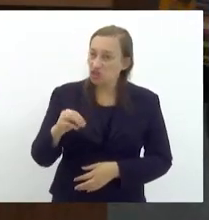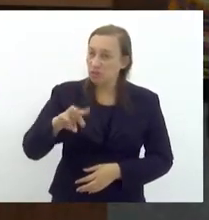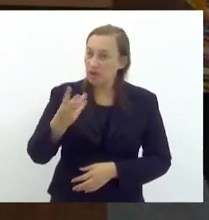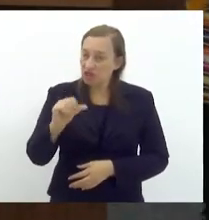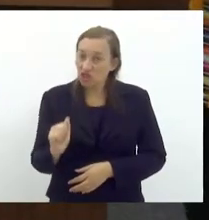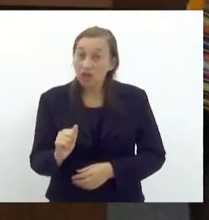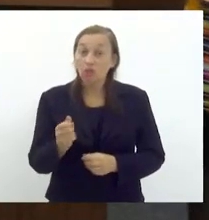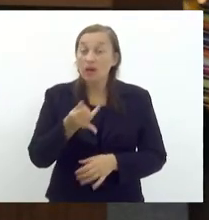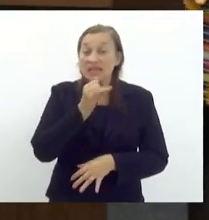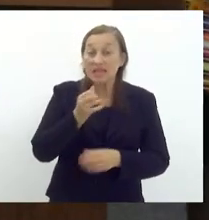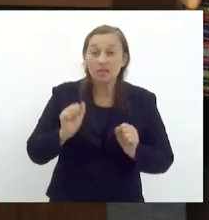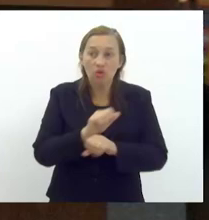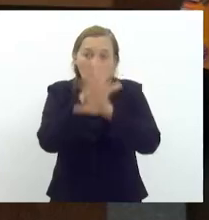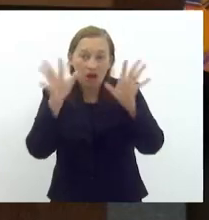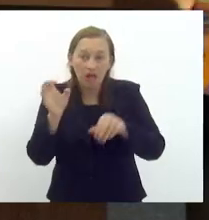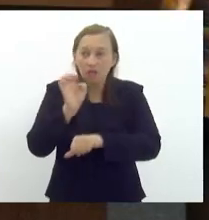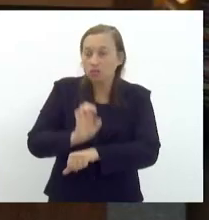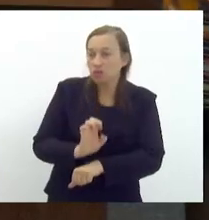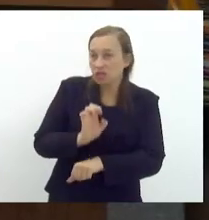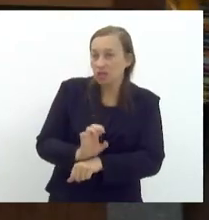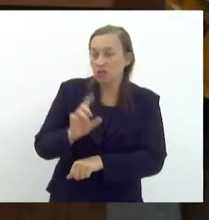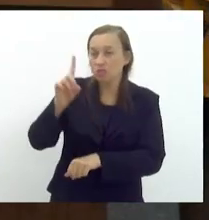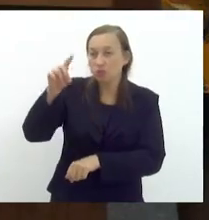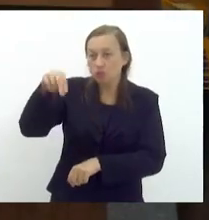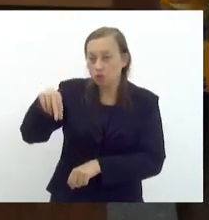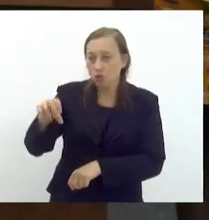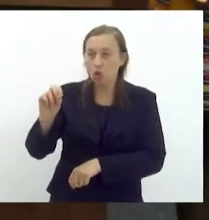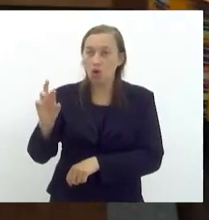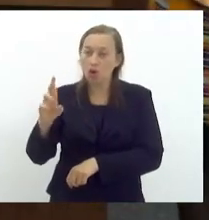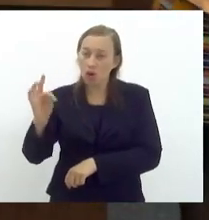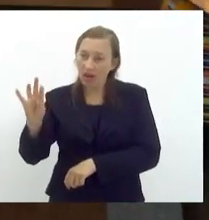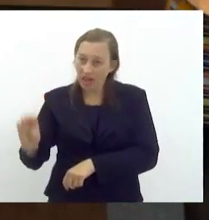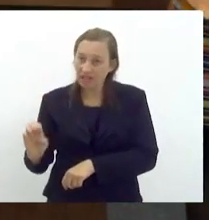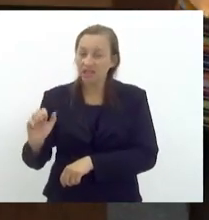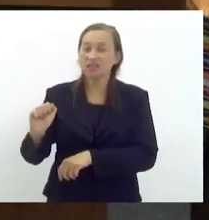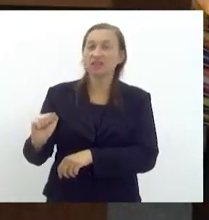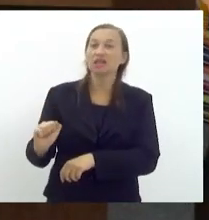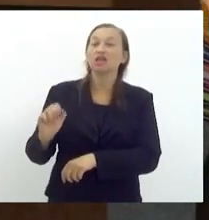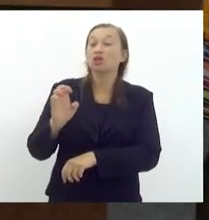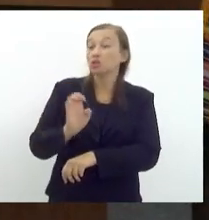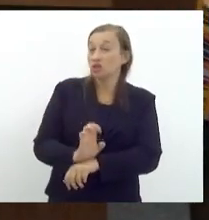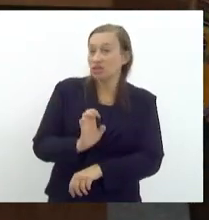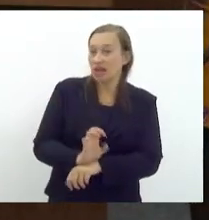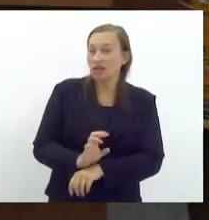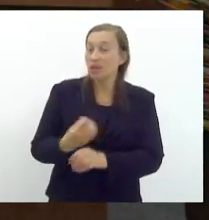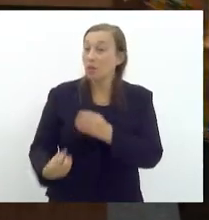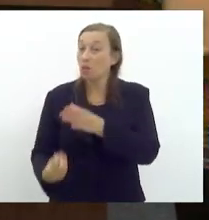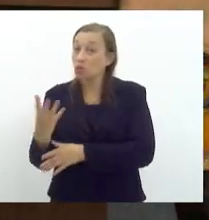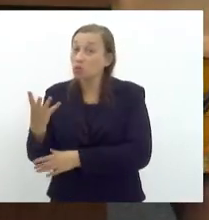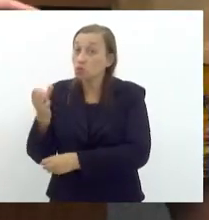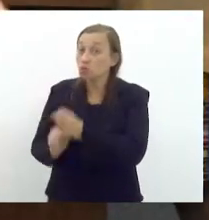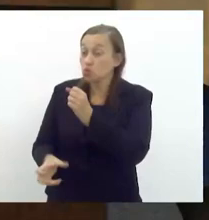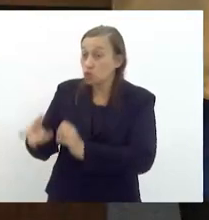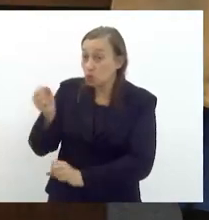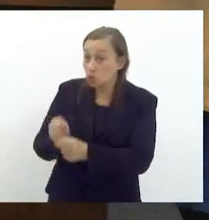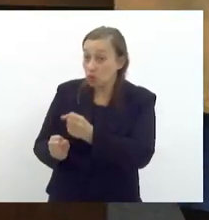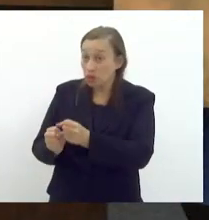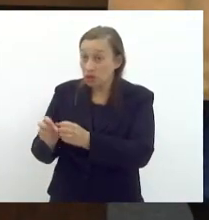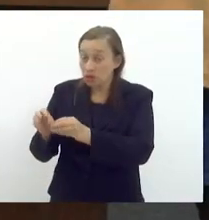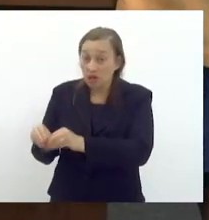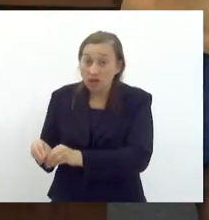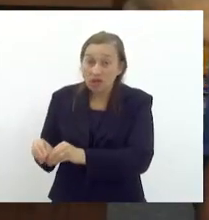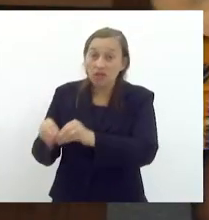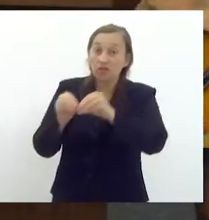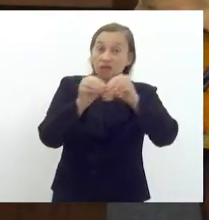muito claro dos Municípios do Noroeste do Estado você você produz ali o leite atravessa para